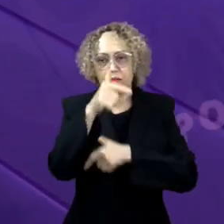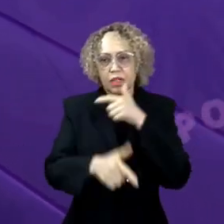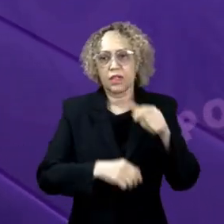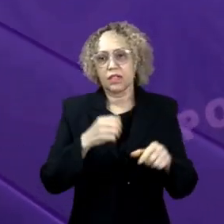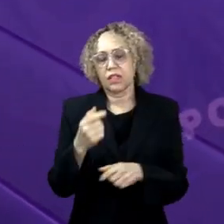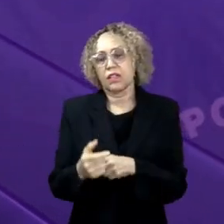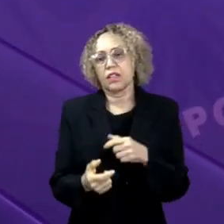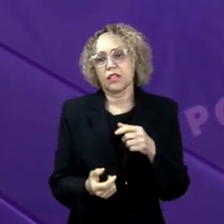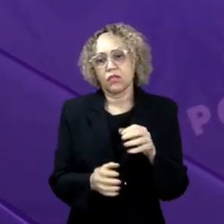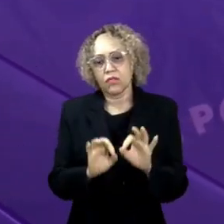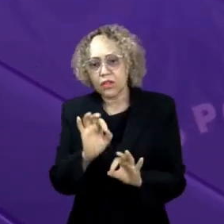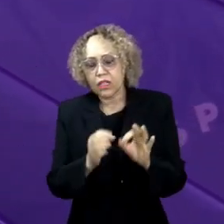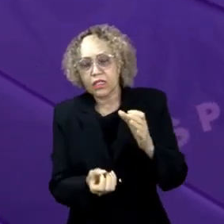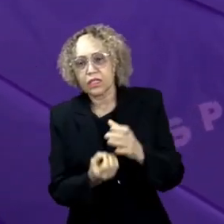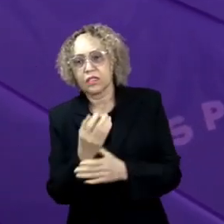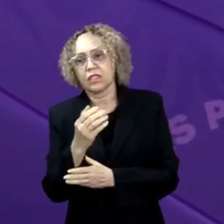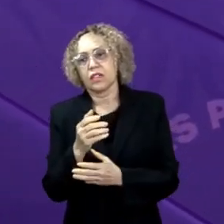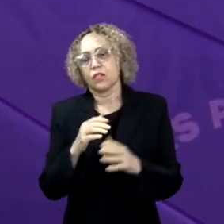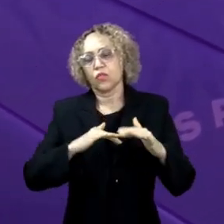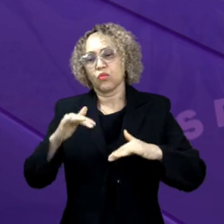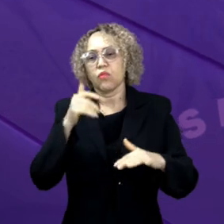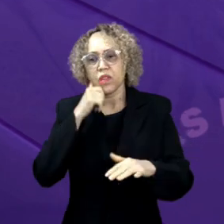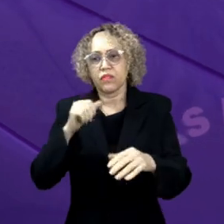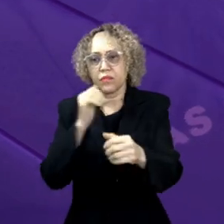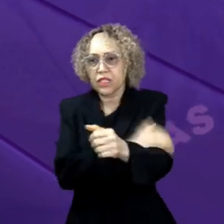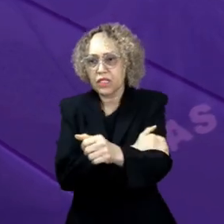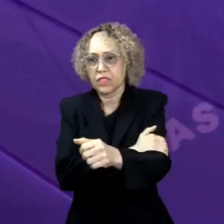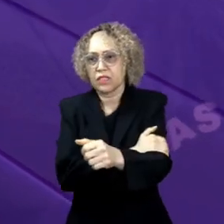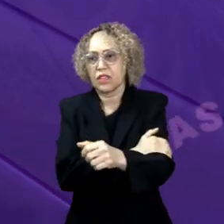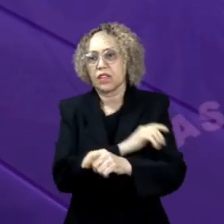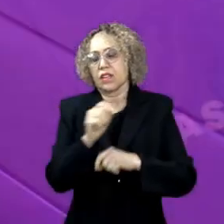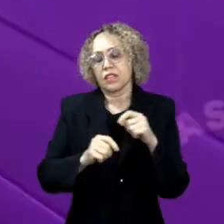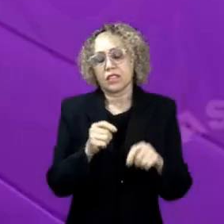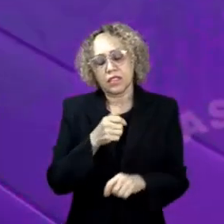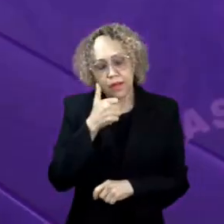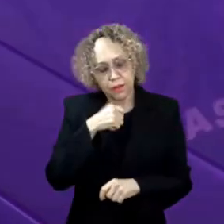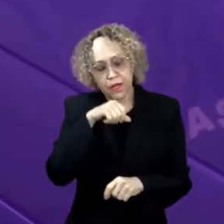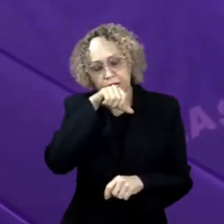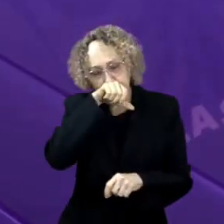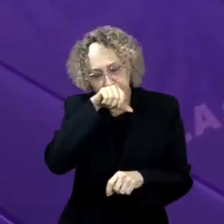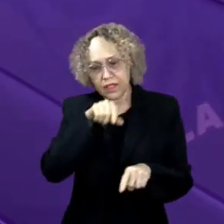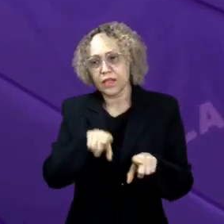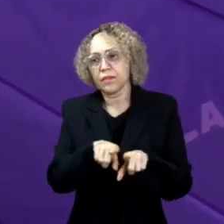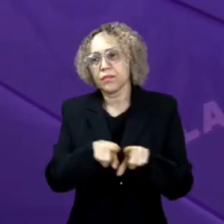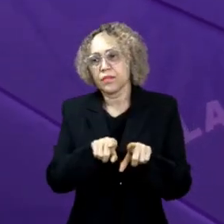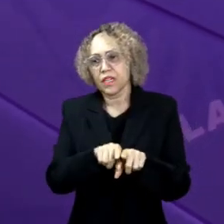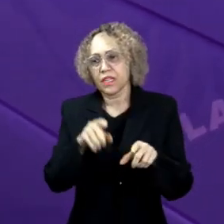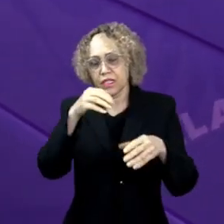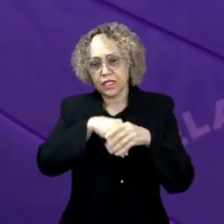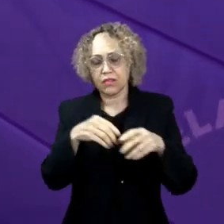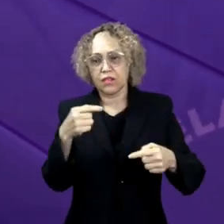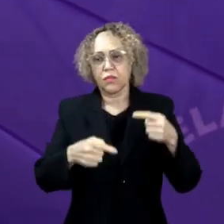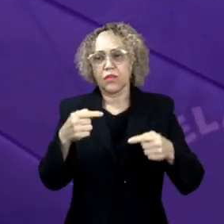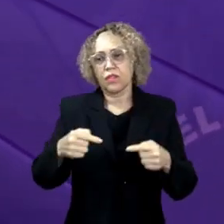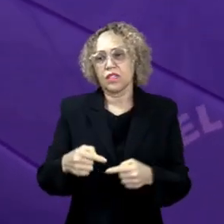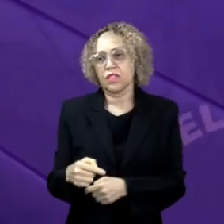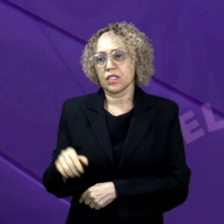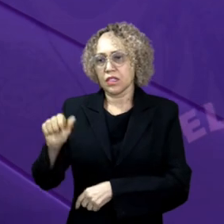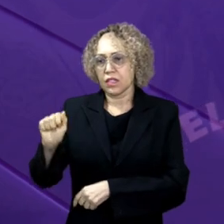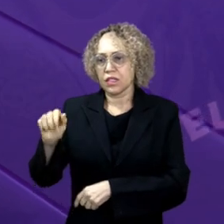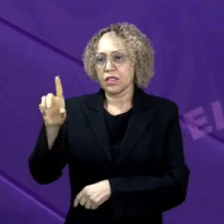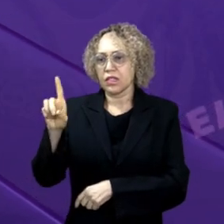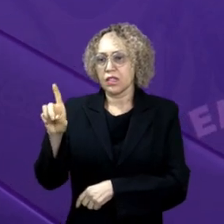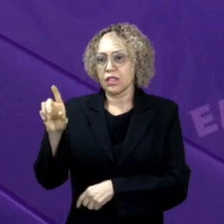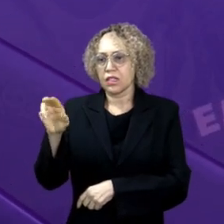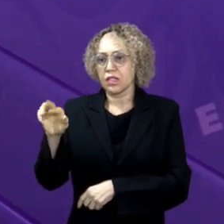construção do feminismo, maternar a política, com a Adriana Souza. A Adriana é vereadora de Contagem, em Minas